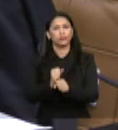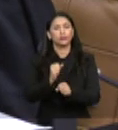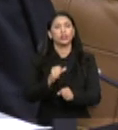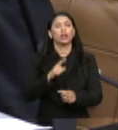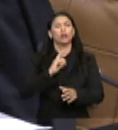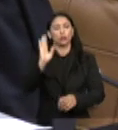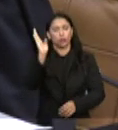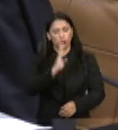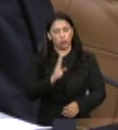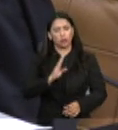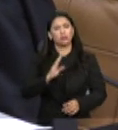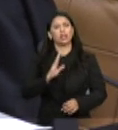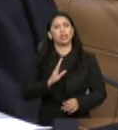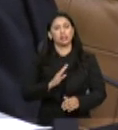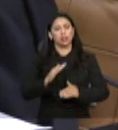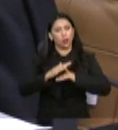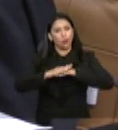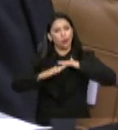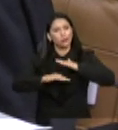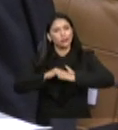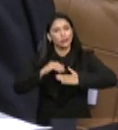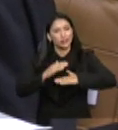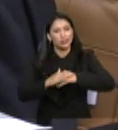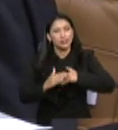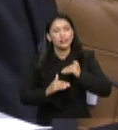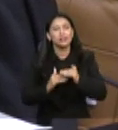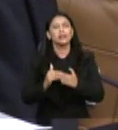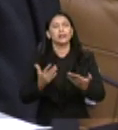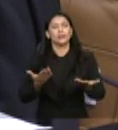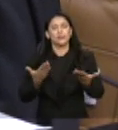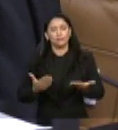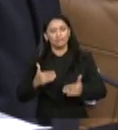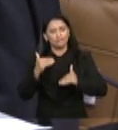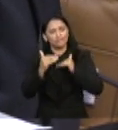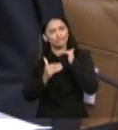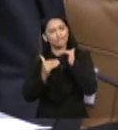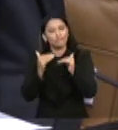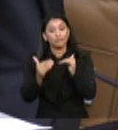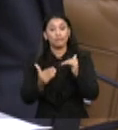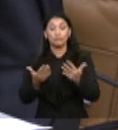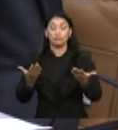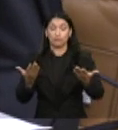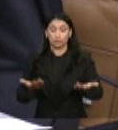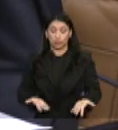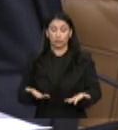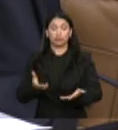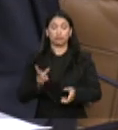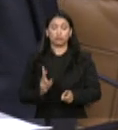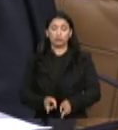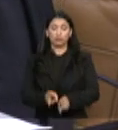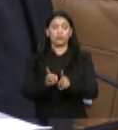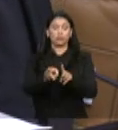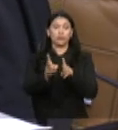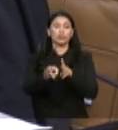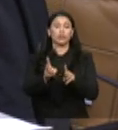construção ainda em curso e ressalto ainda em curso Eis que não se podem punemente